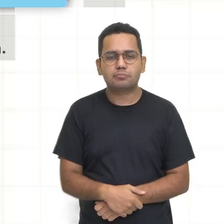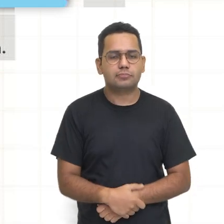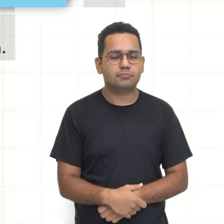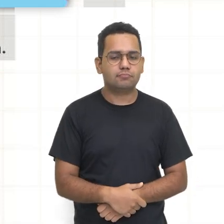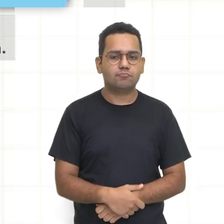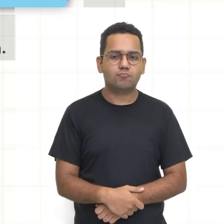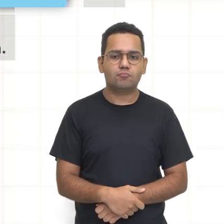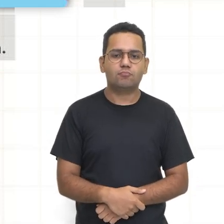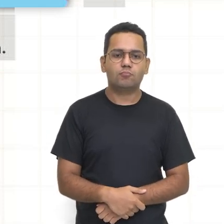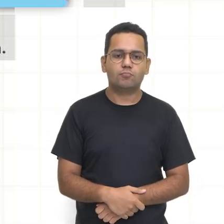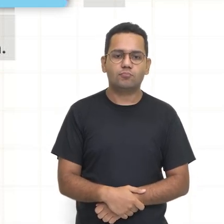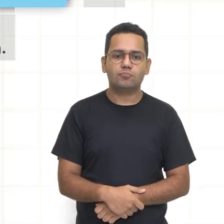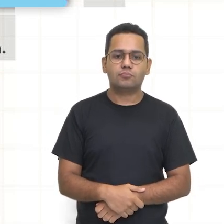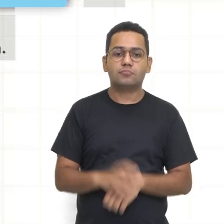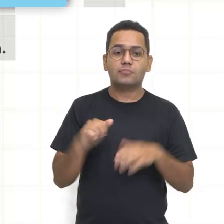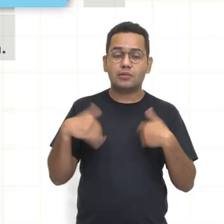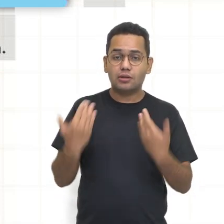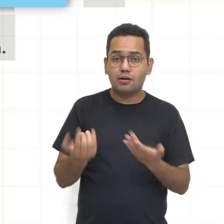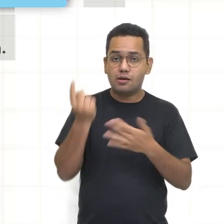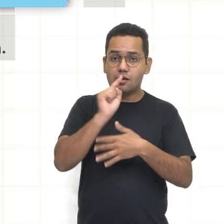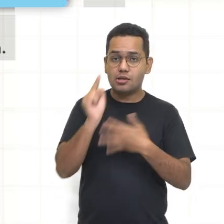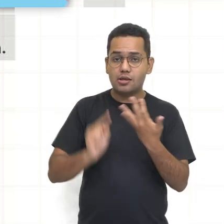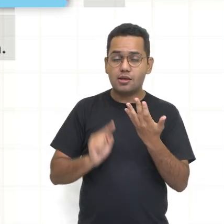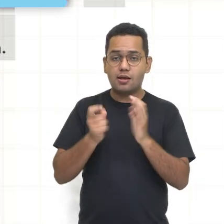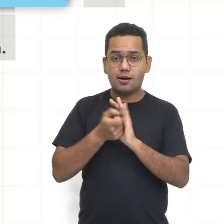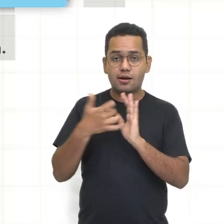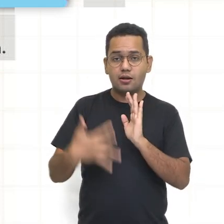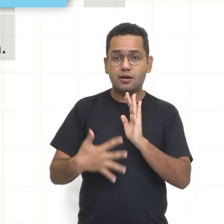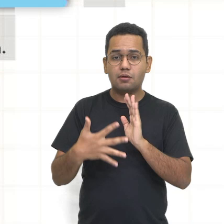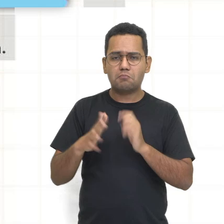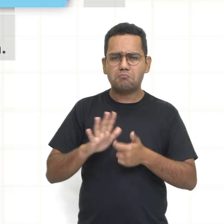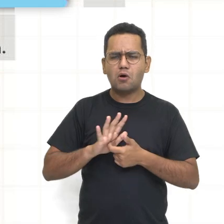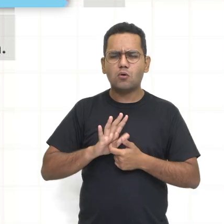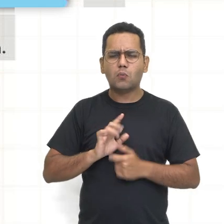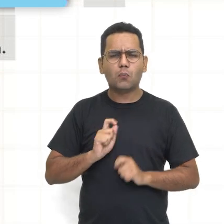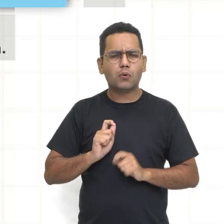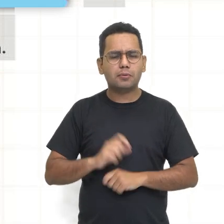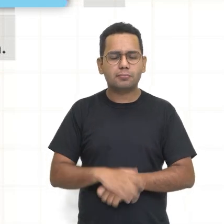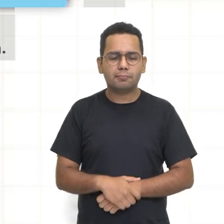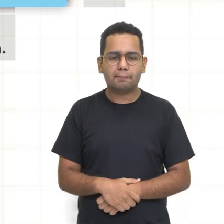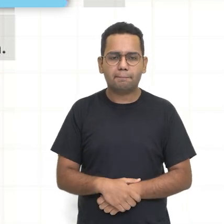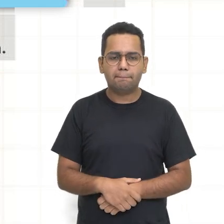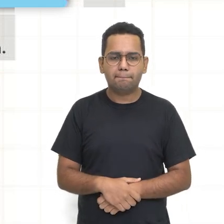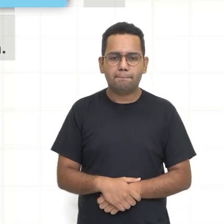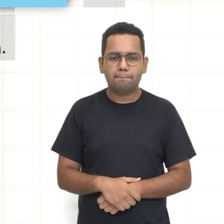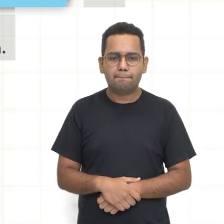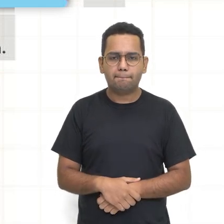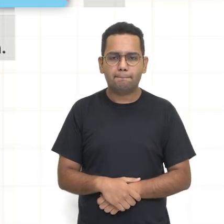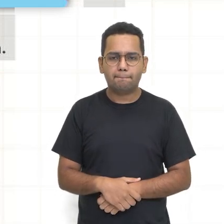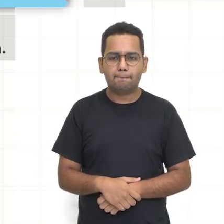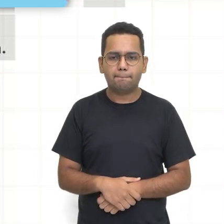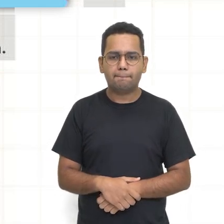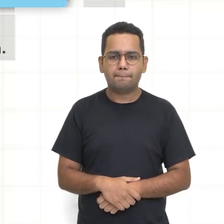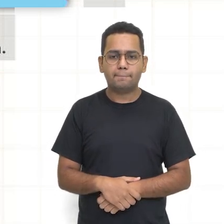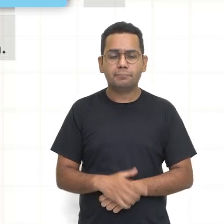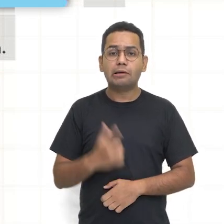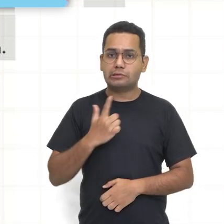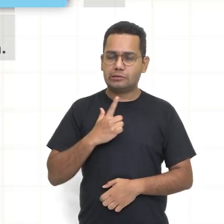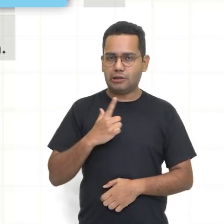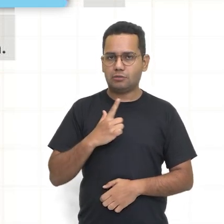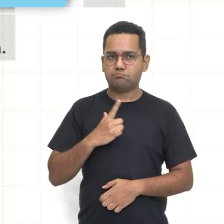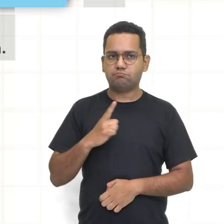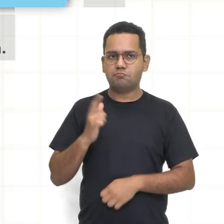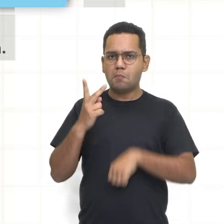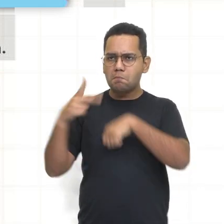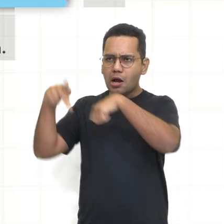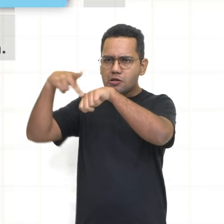Ucrânia. Então, esses fatores, né, vão demonstrar o quê? Que há uma